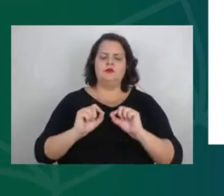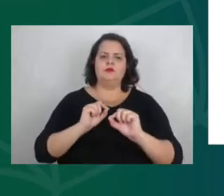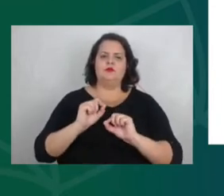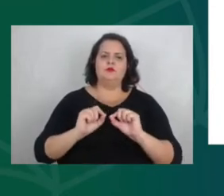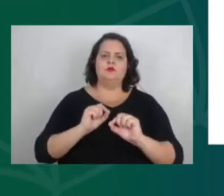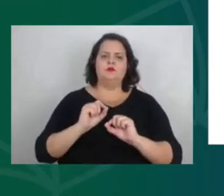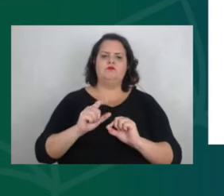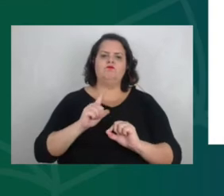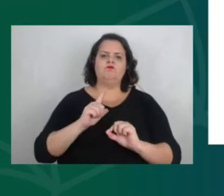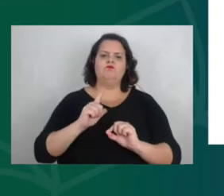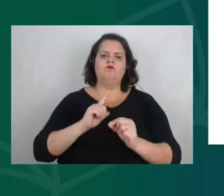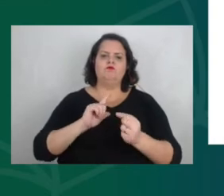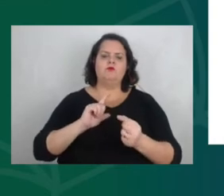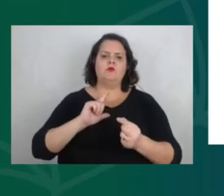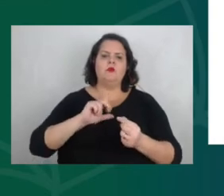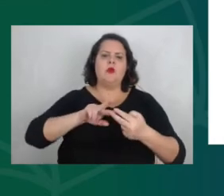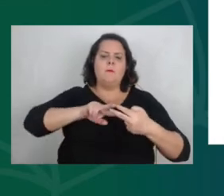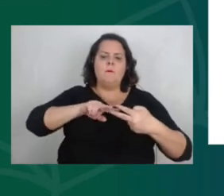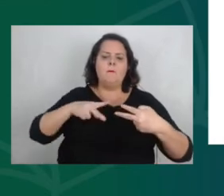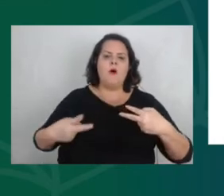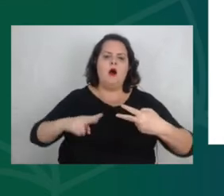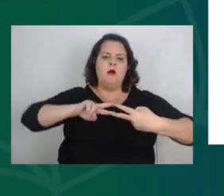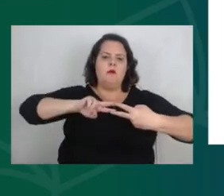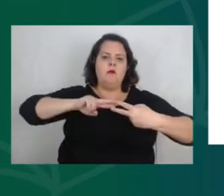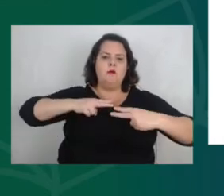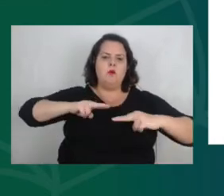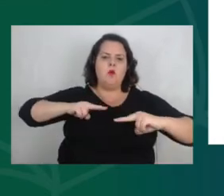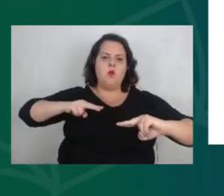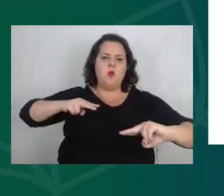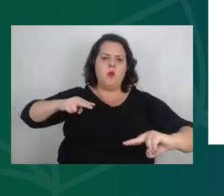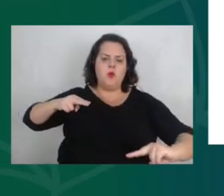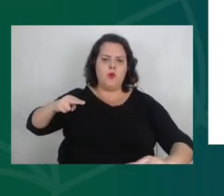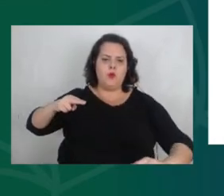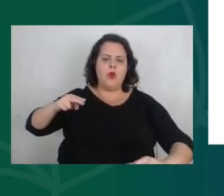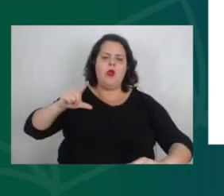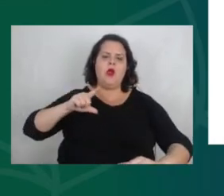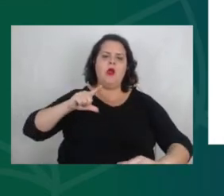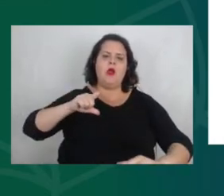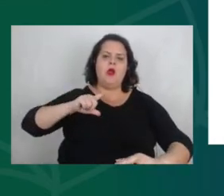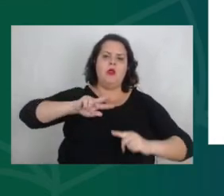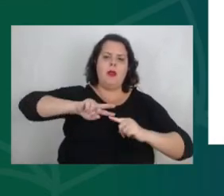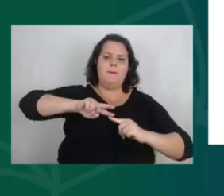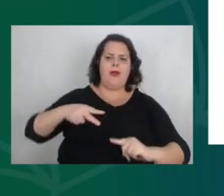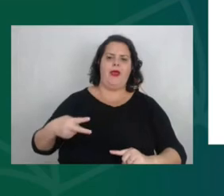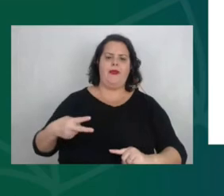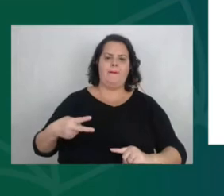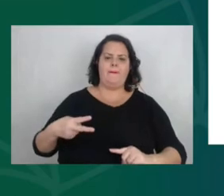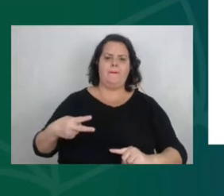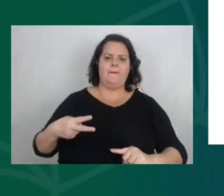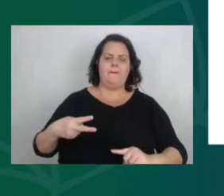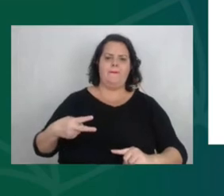mutação. Então, nós perguntamos, quais são as possíveis consequências